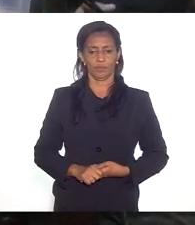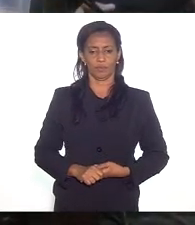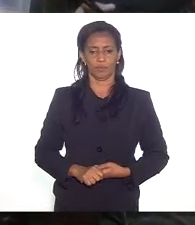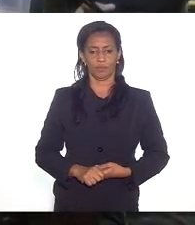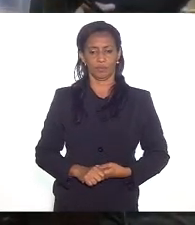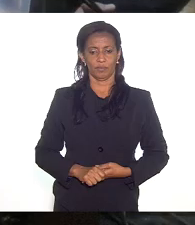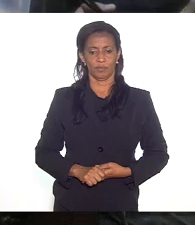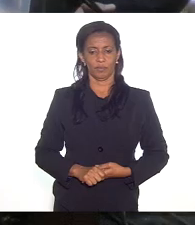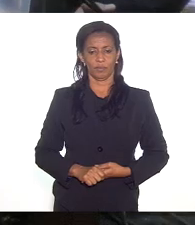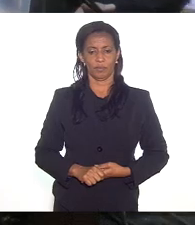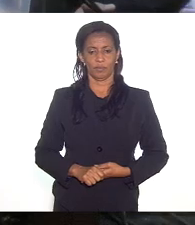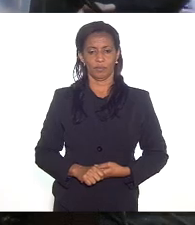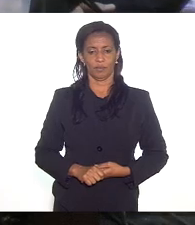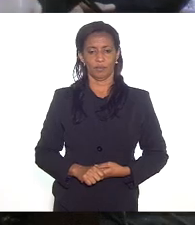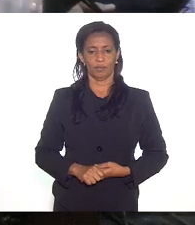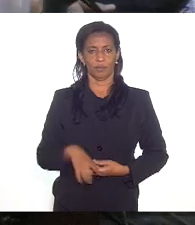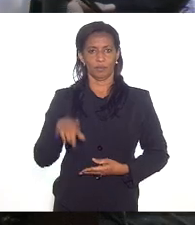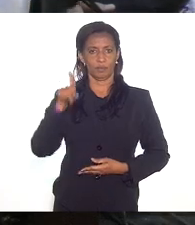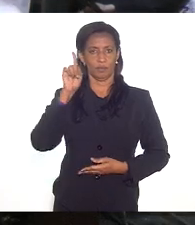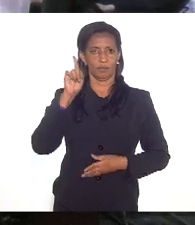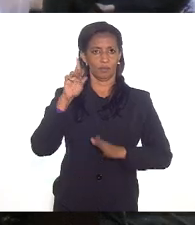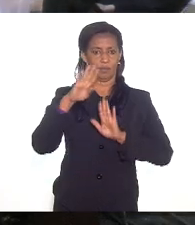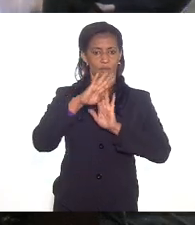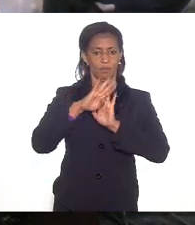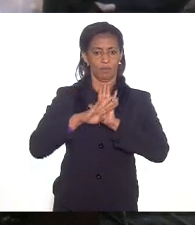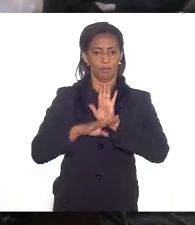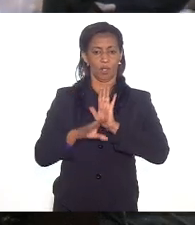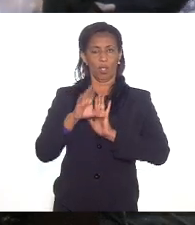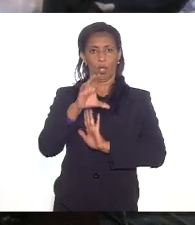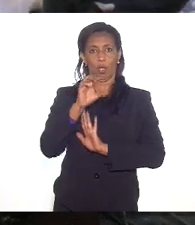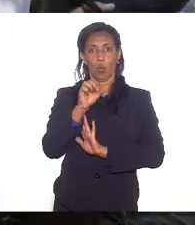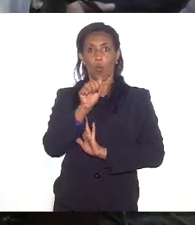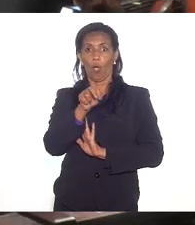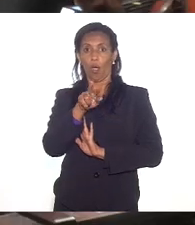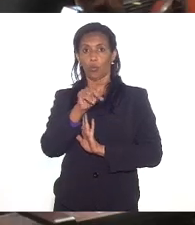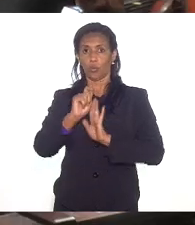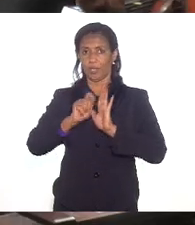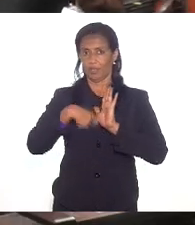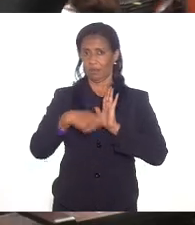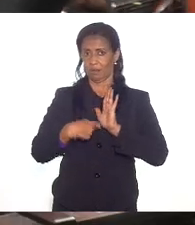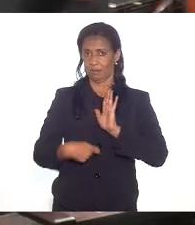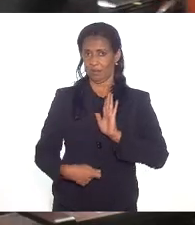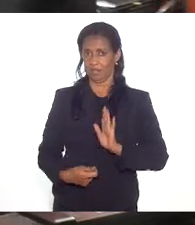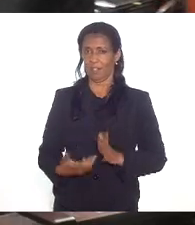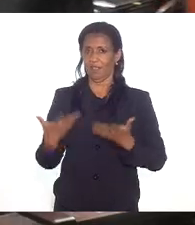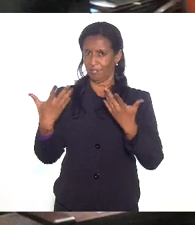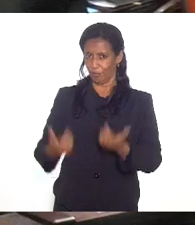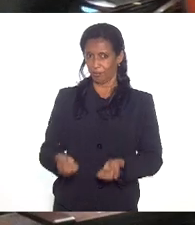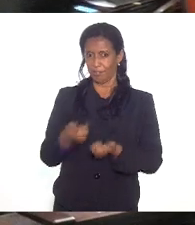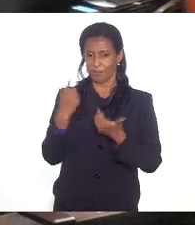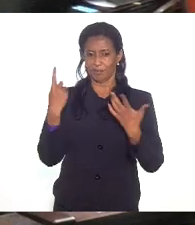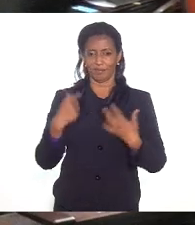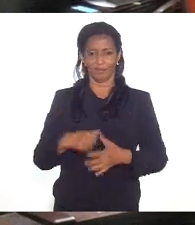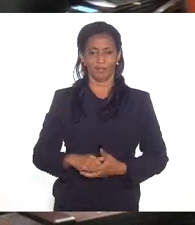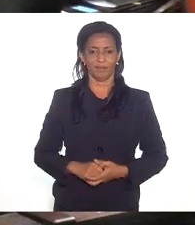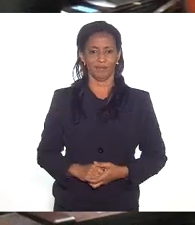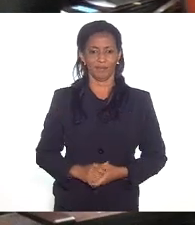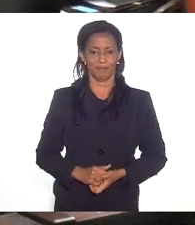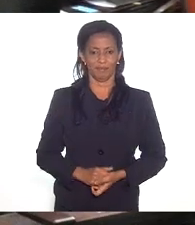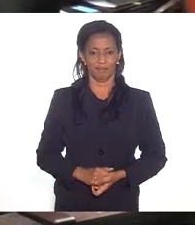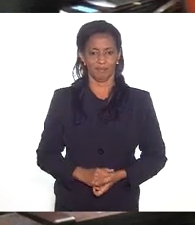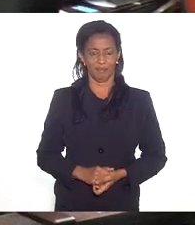autógrafo questão de ordem presente eu abro o autoria para quem desejar assinar o projeto Então vamos lá promotoria